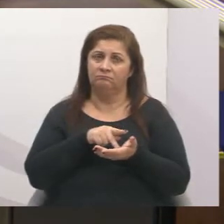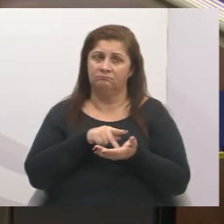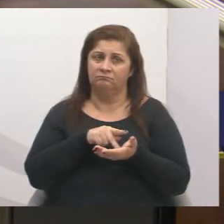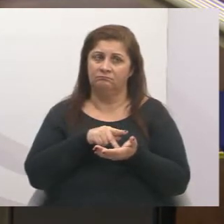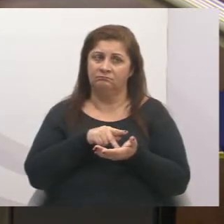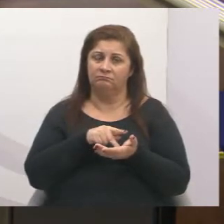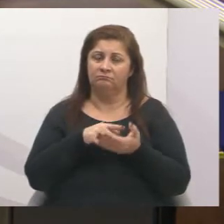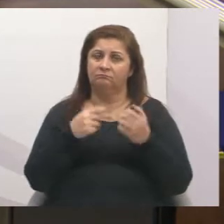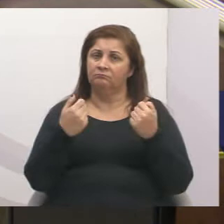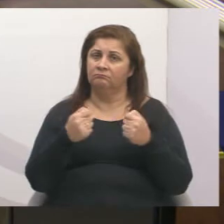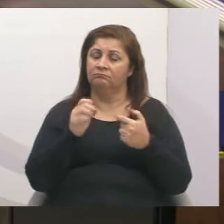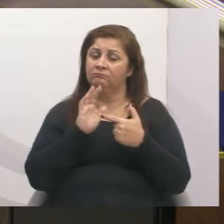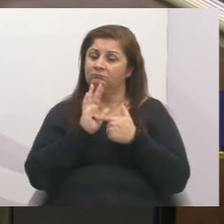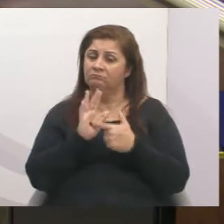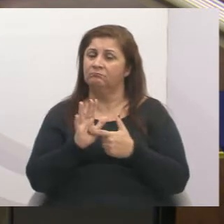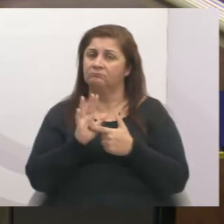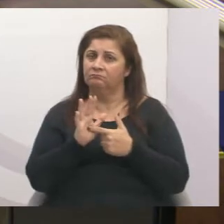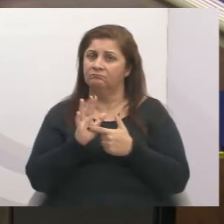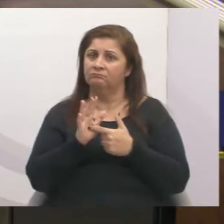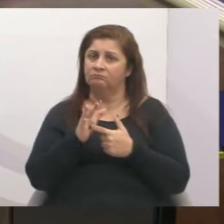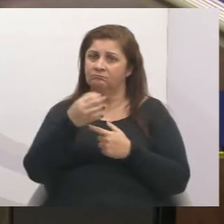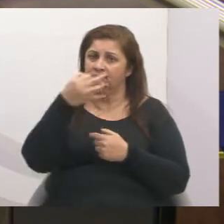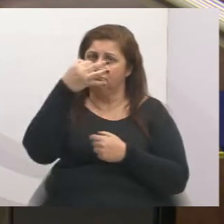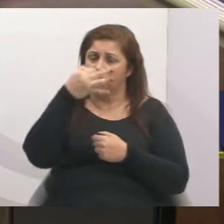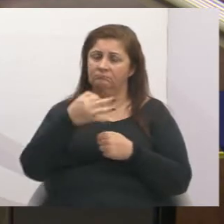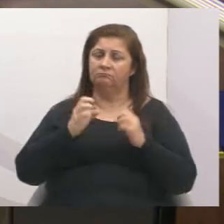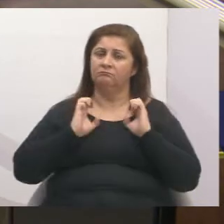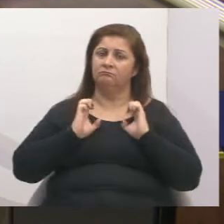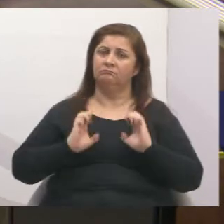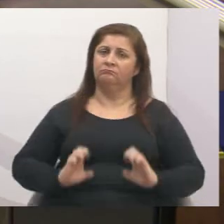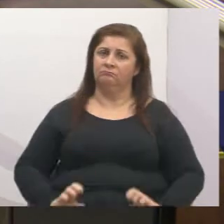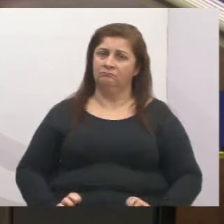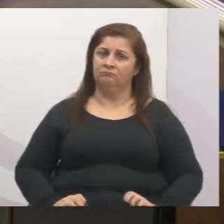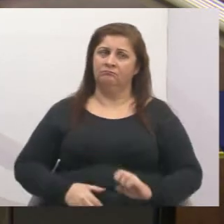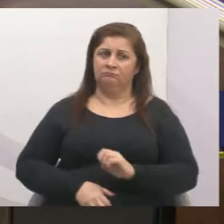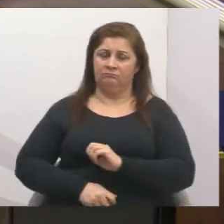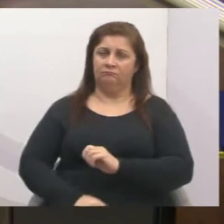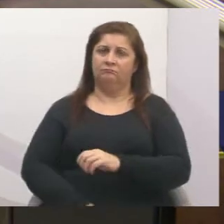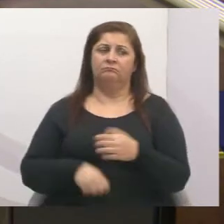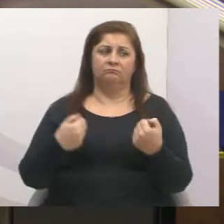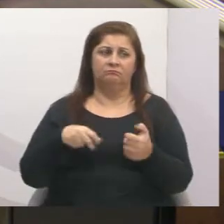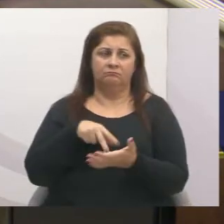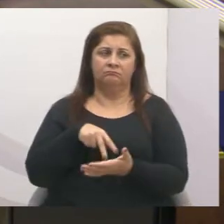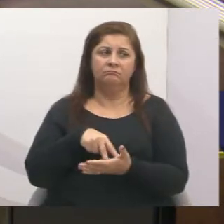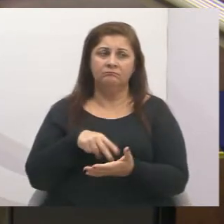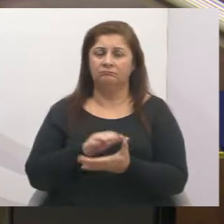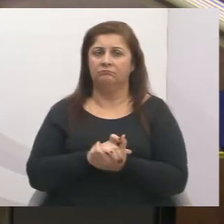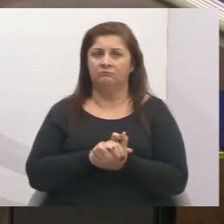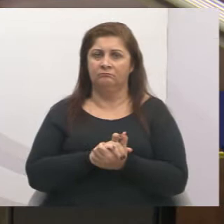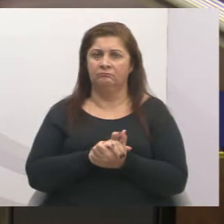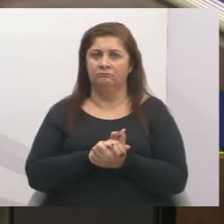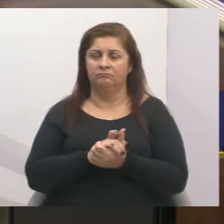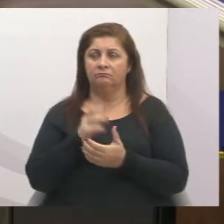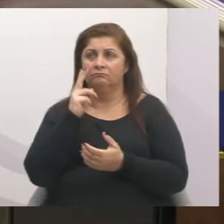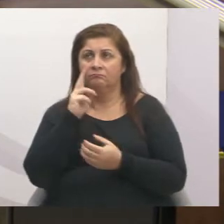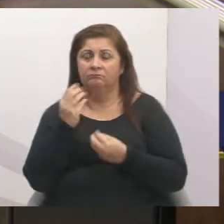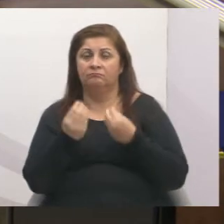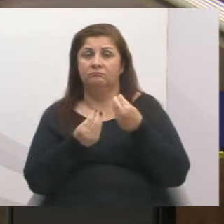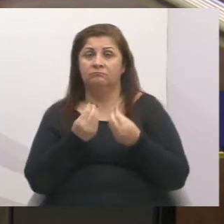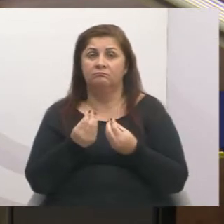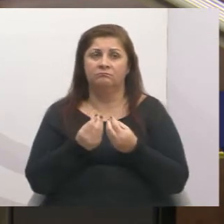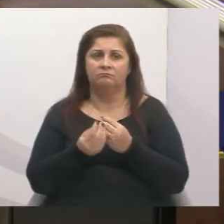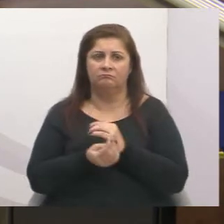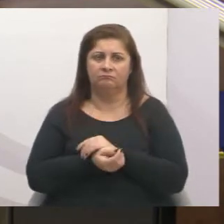ideológicos, tem que parecer honesto. Né, tem que ser firme. Arrumar alternativa para